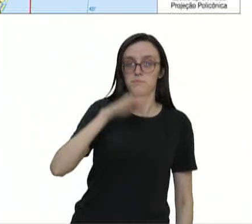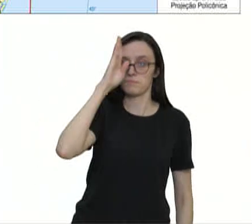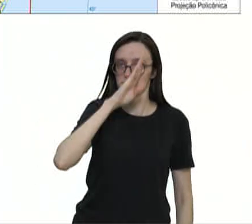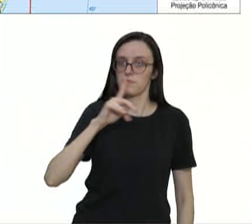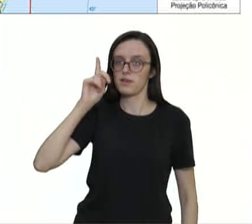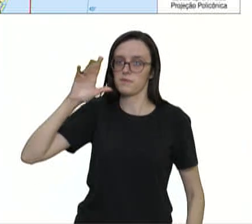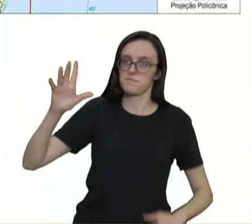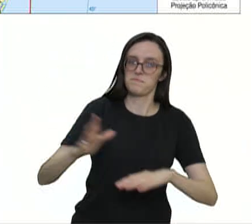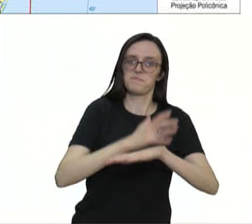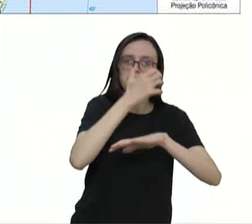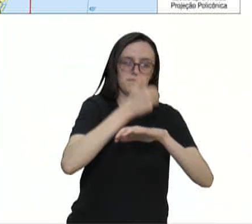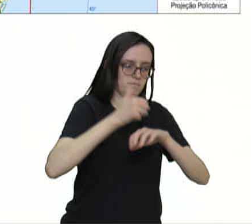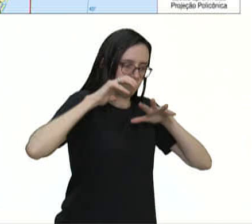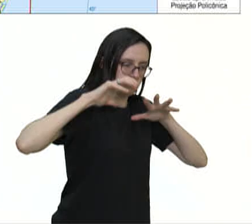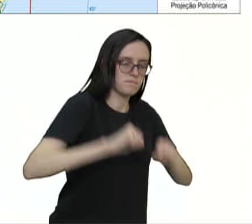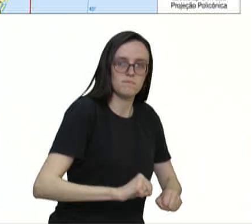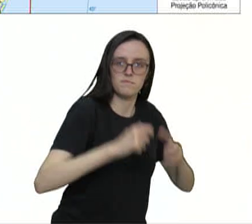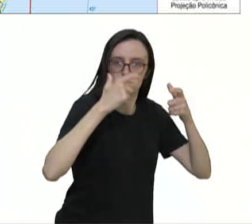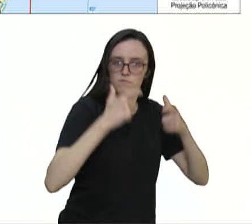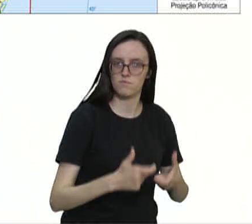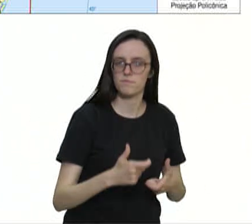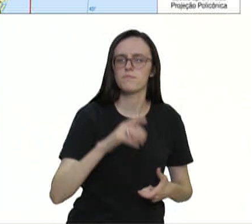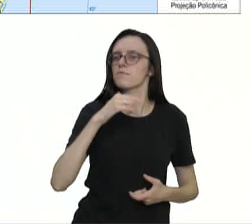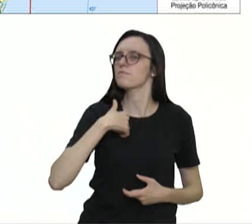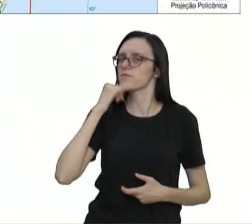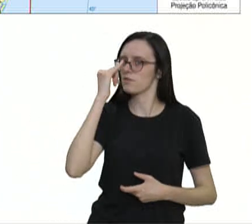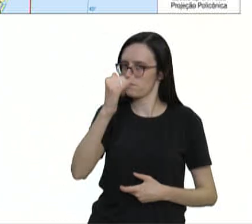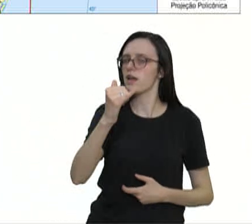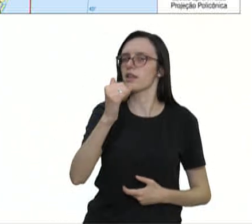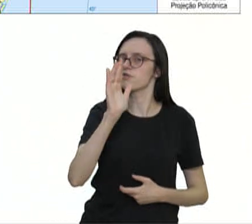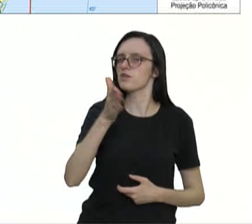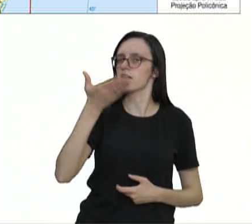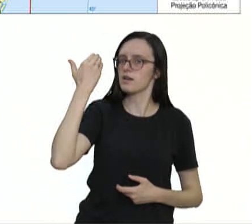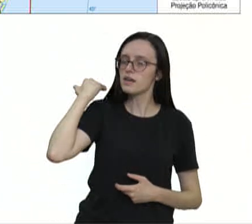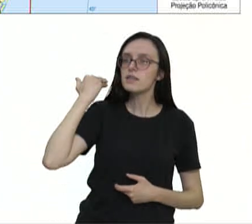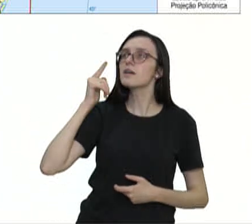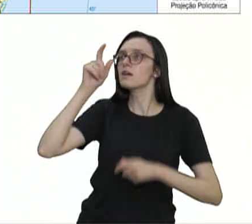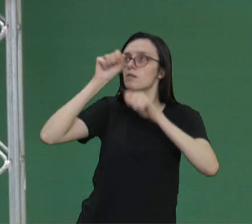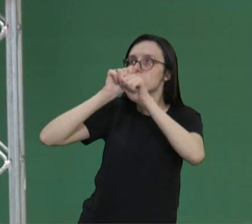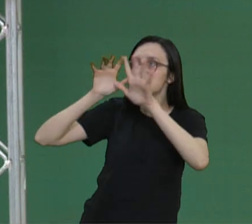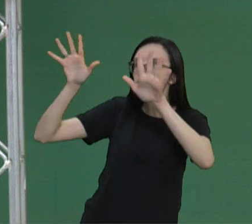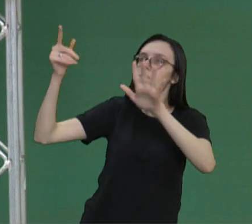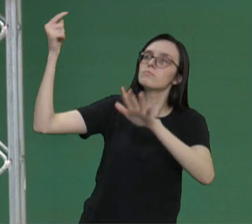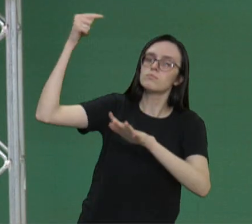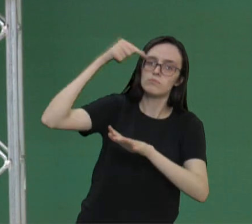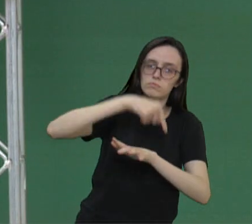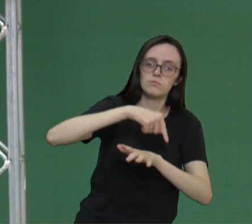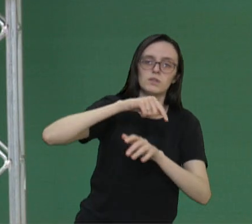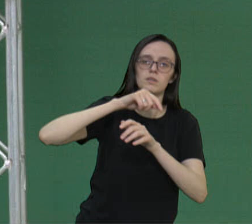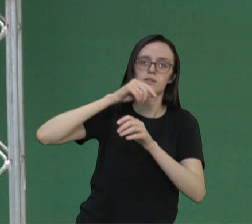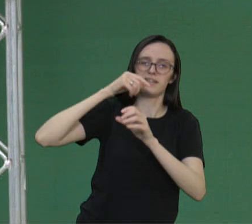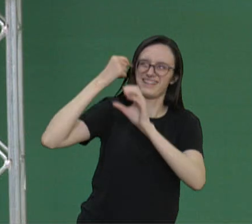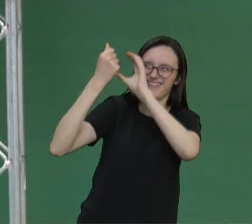nossos colonizadores, né? Então, como eu falei, com essa expansão comercial, né? Com esse